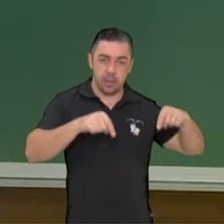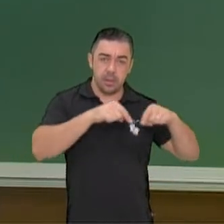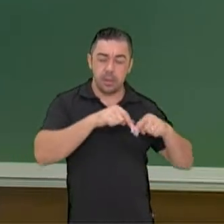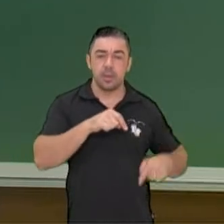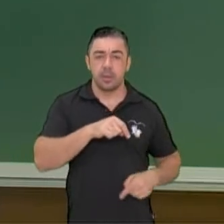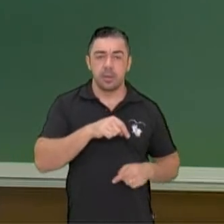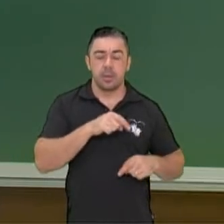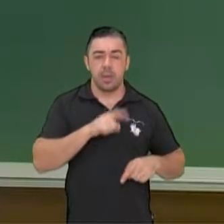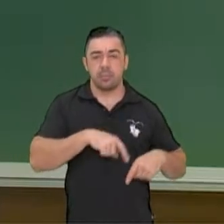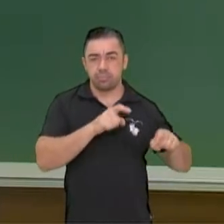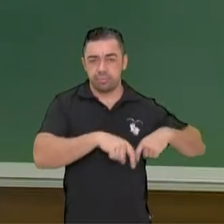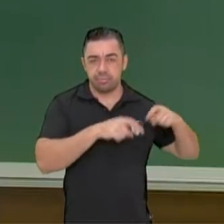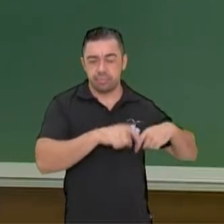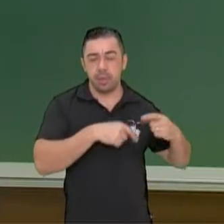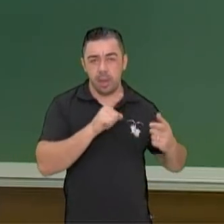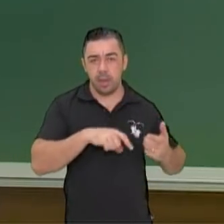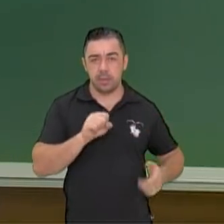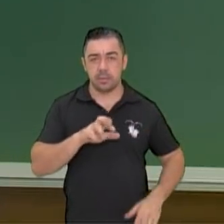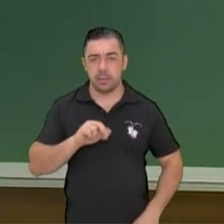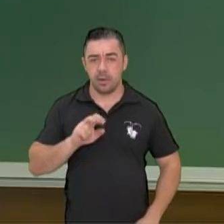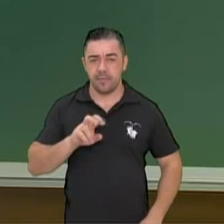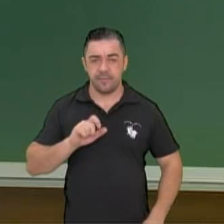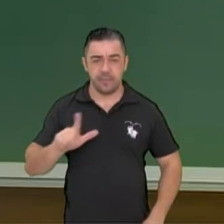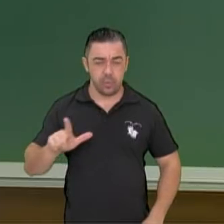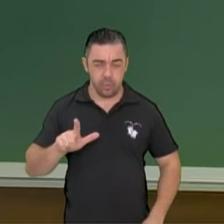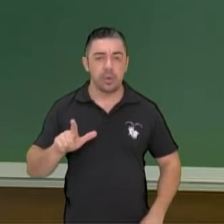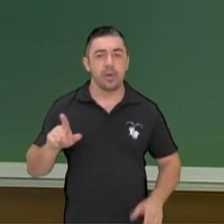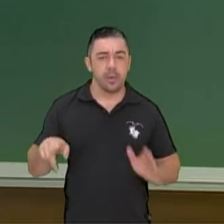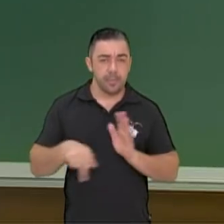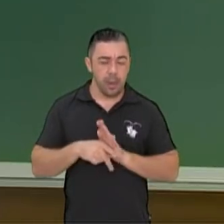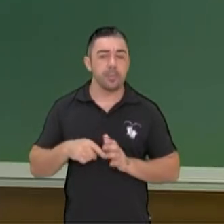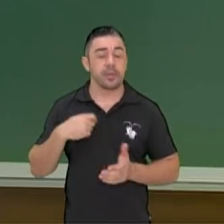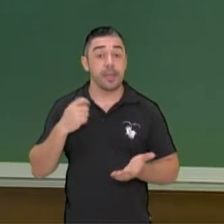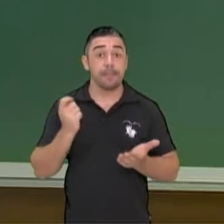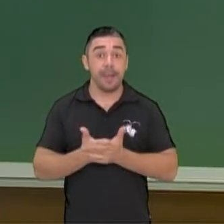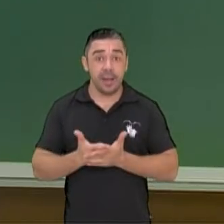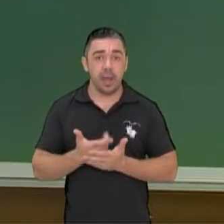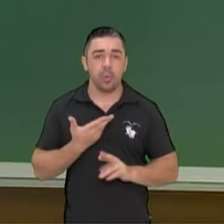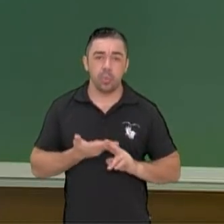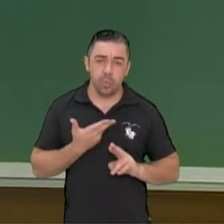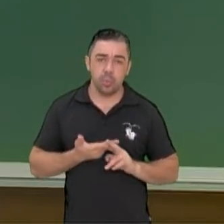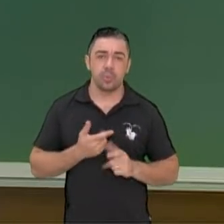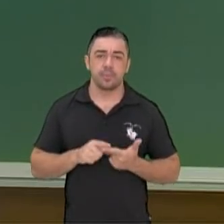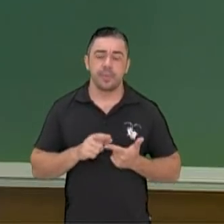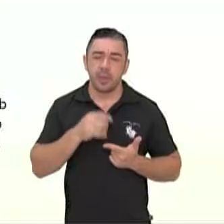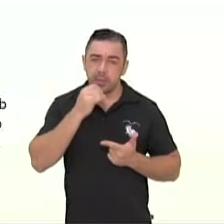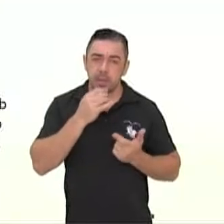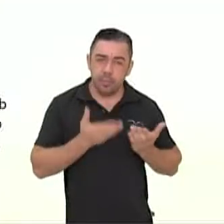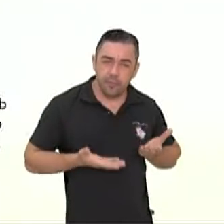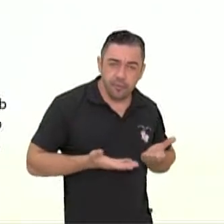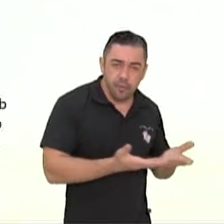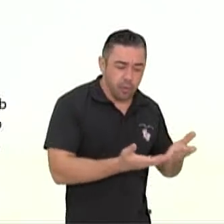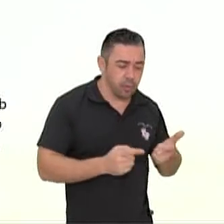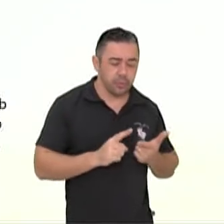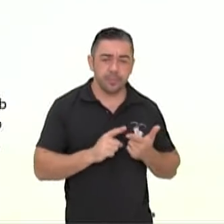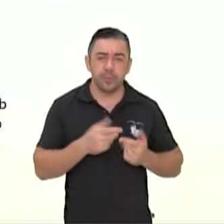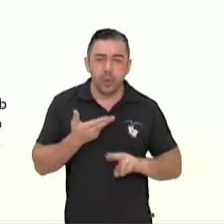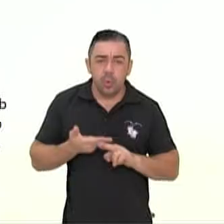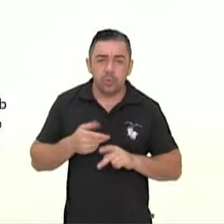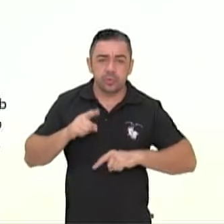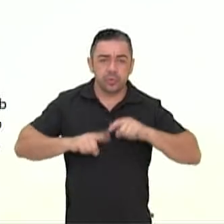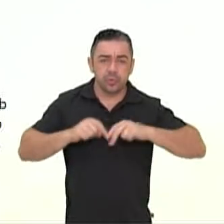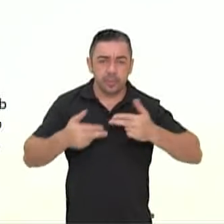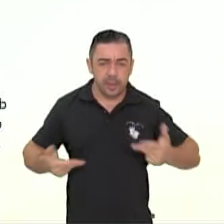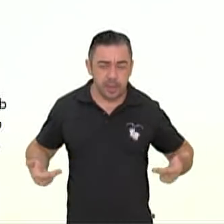sim, né, que é uma produção dos camponeses, mas eles têm que pagar pelo uso do forno, pelo uso das